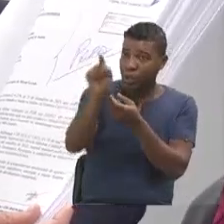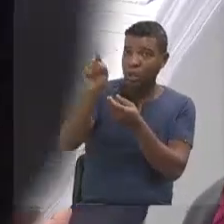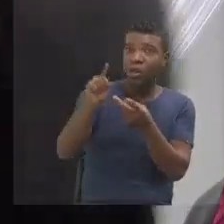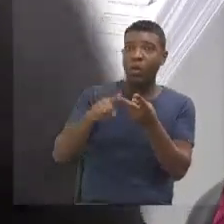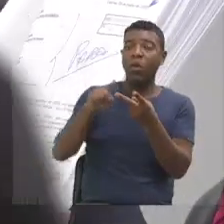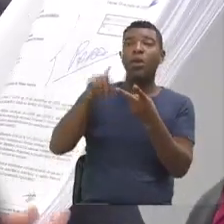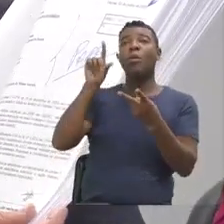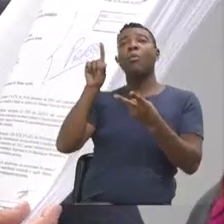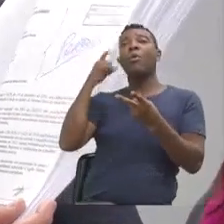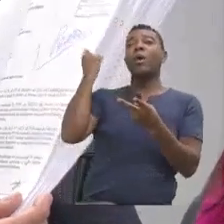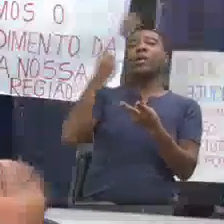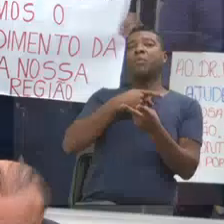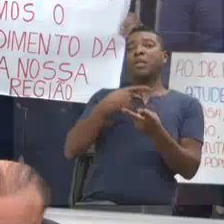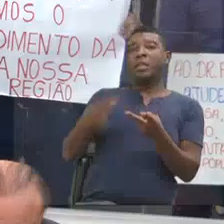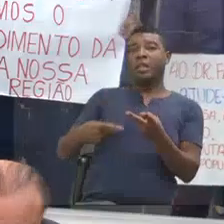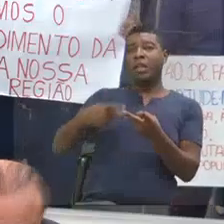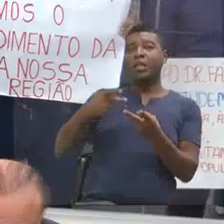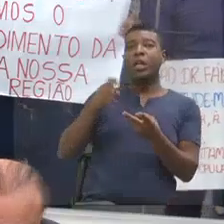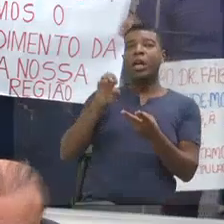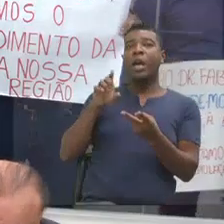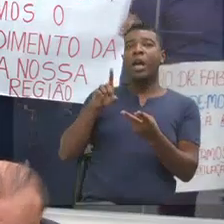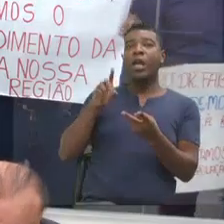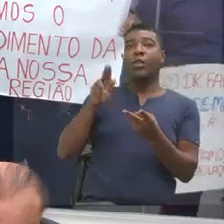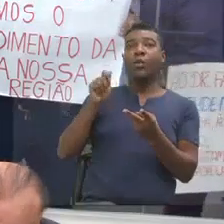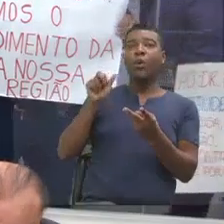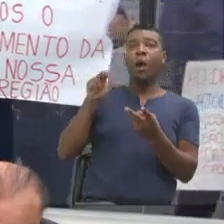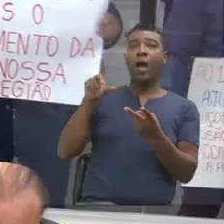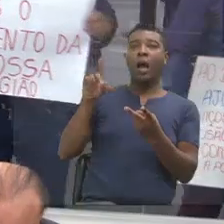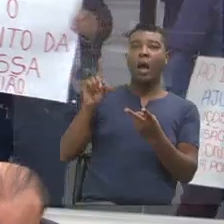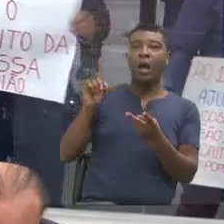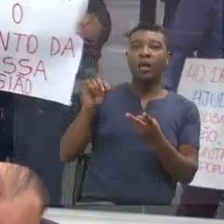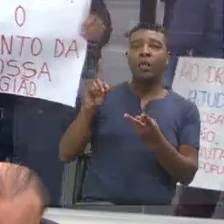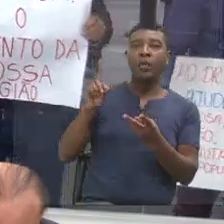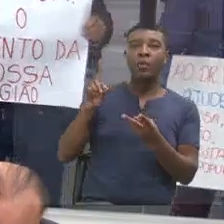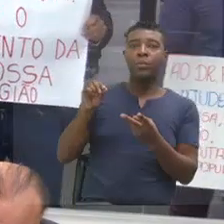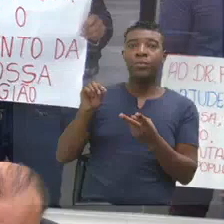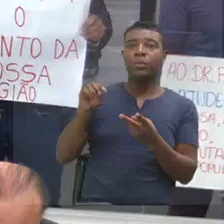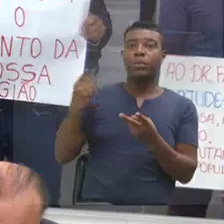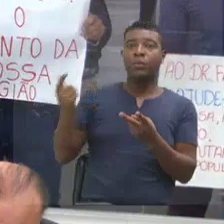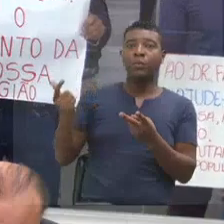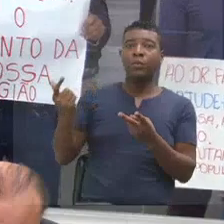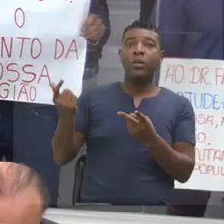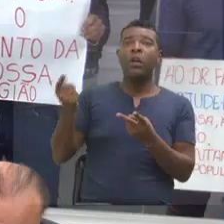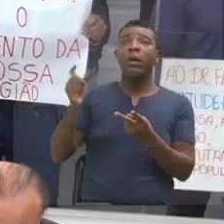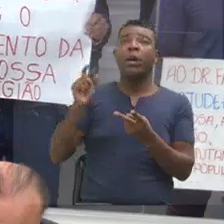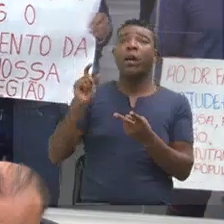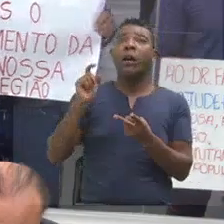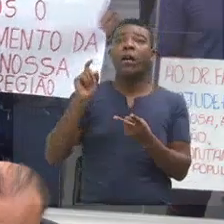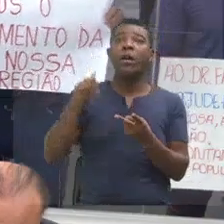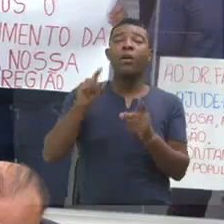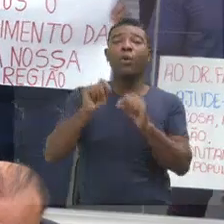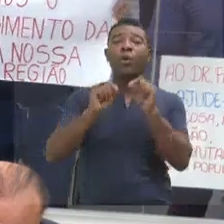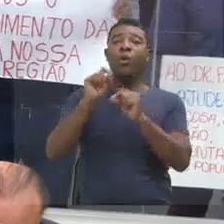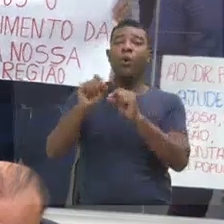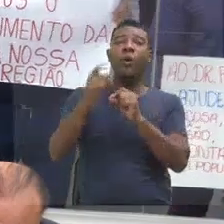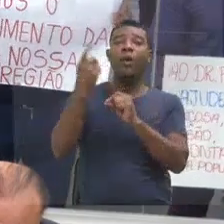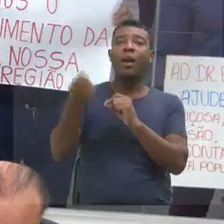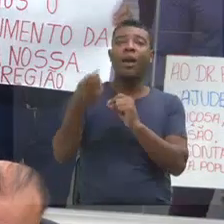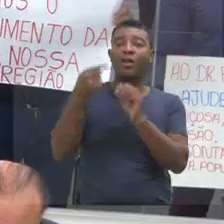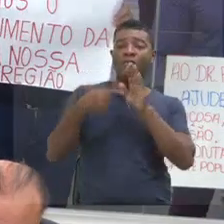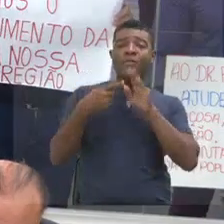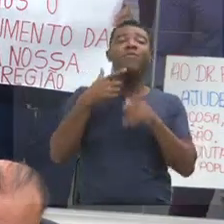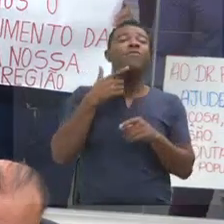do Eduardo Luiz da Silva manifestando o desejo Expresso dos Municípios